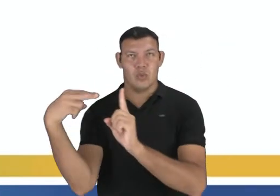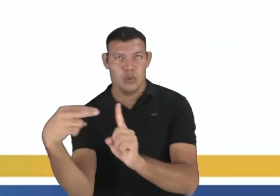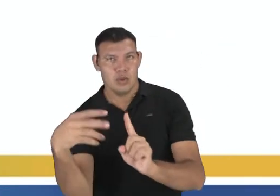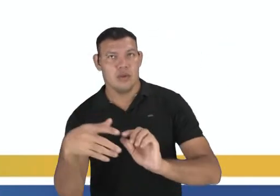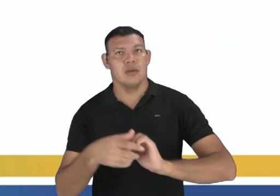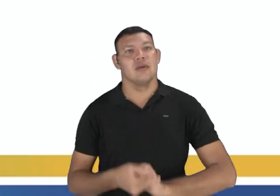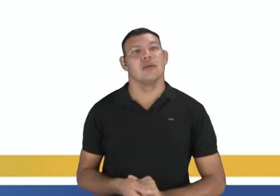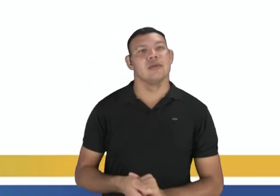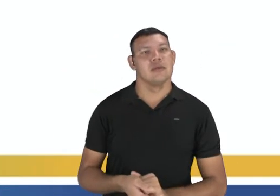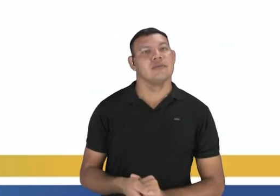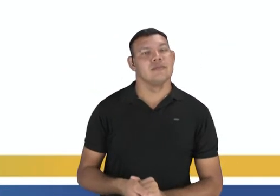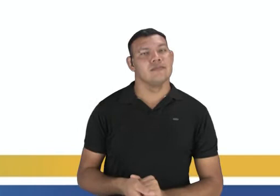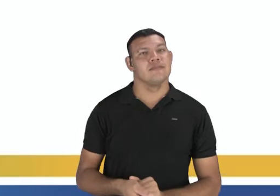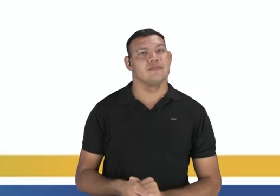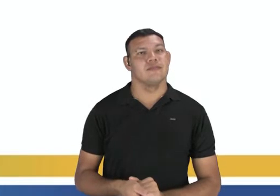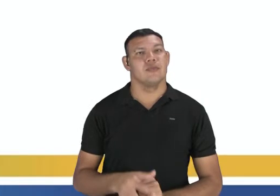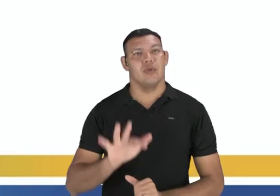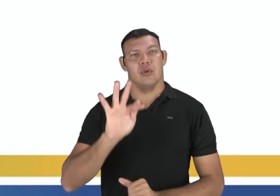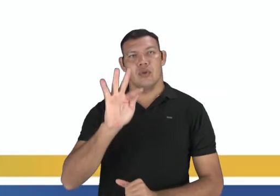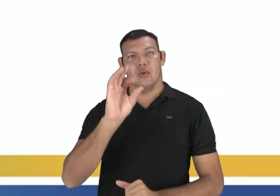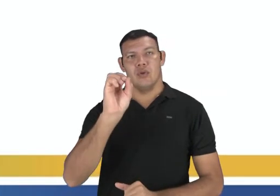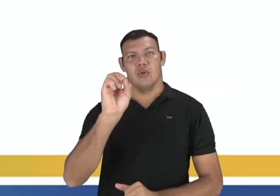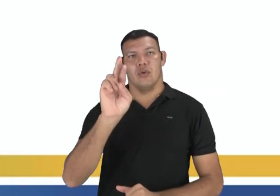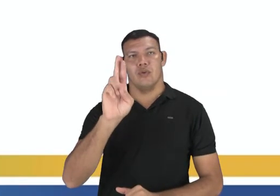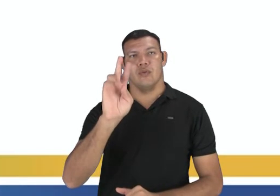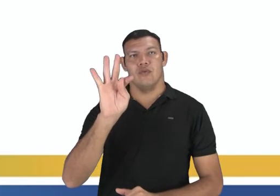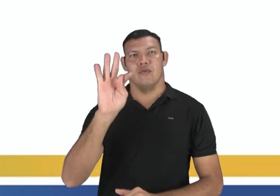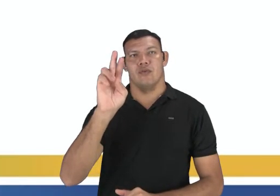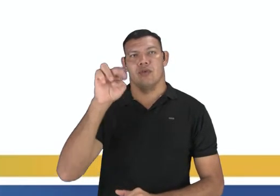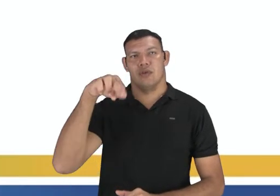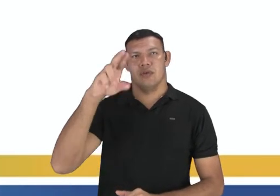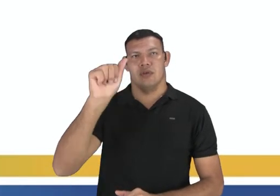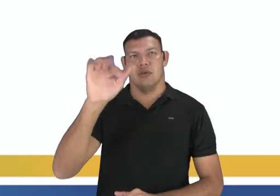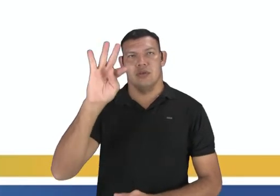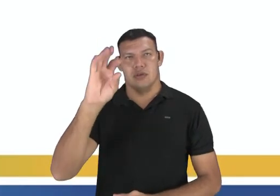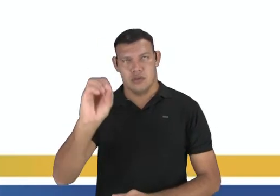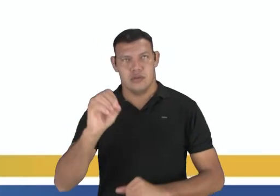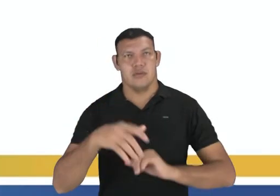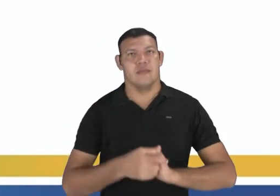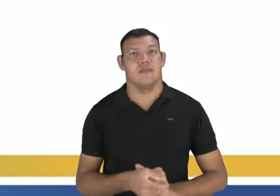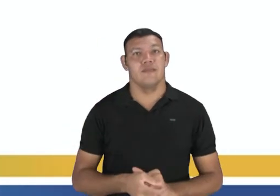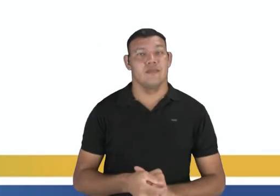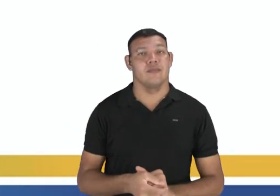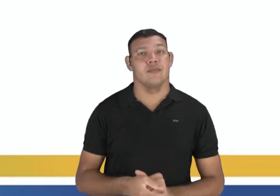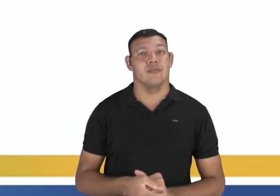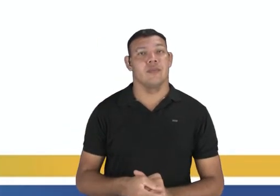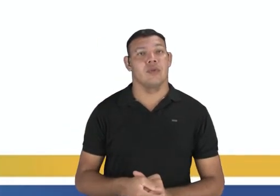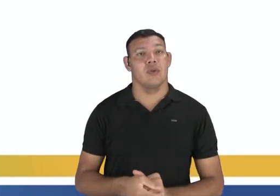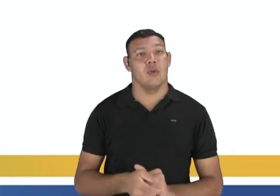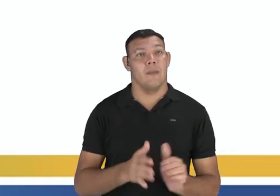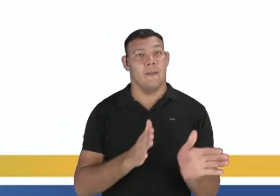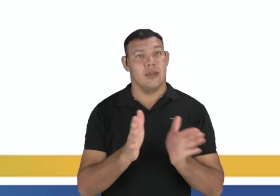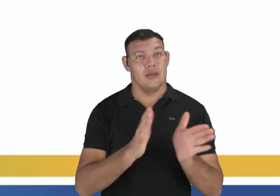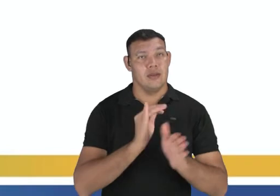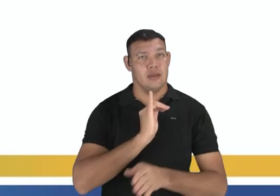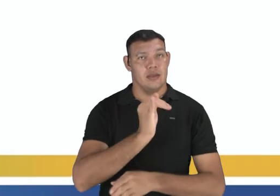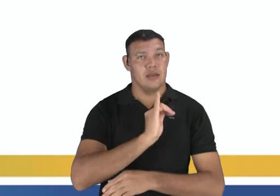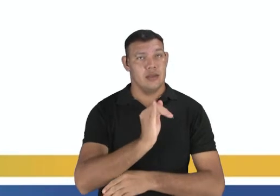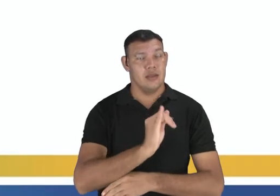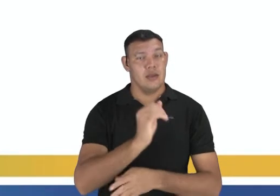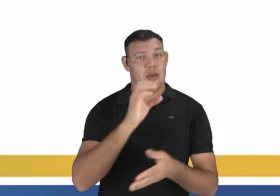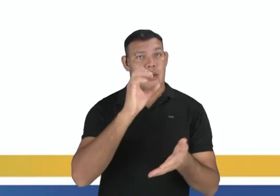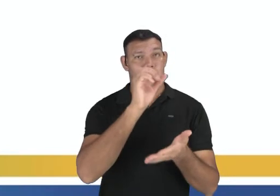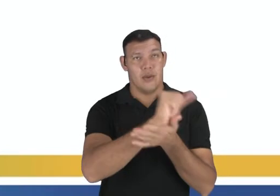a perspectiva de Fortunato. O que singulariza esse procedimento narrativo é o registro do ou